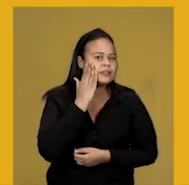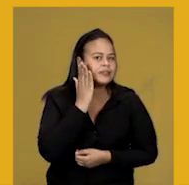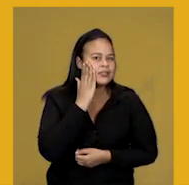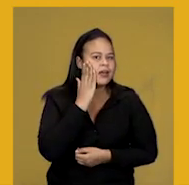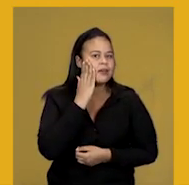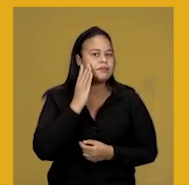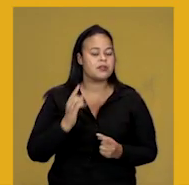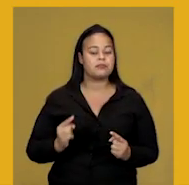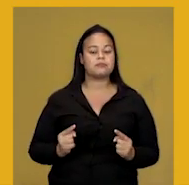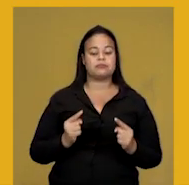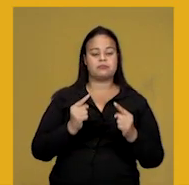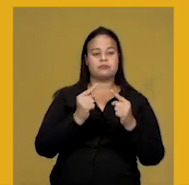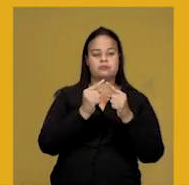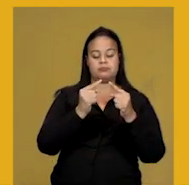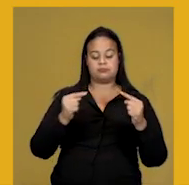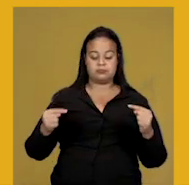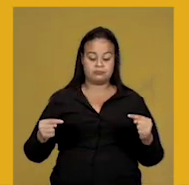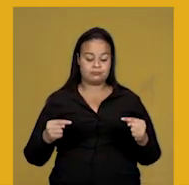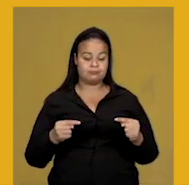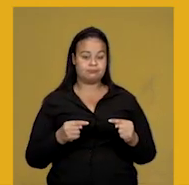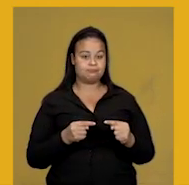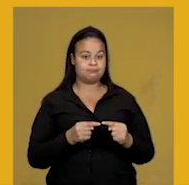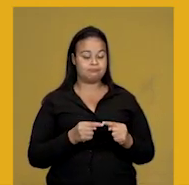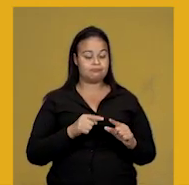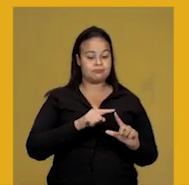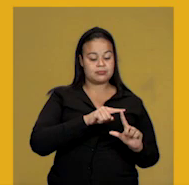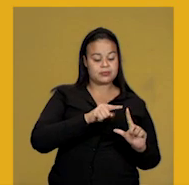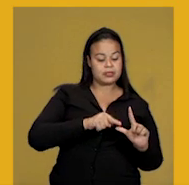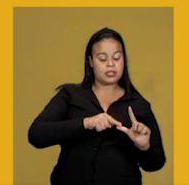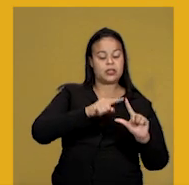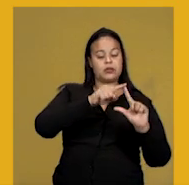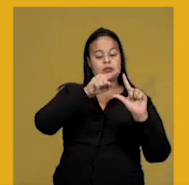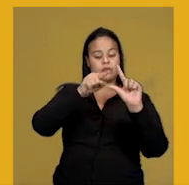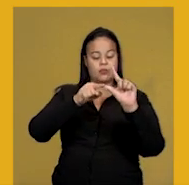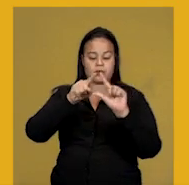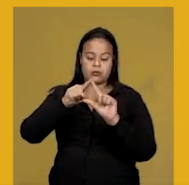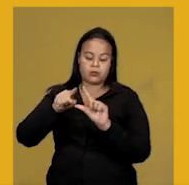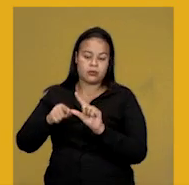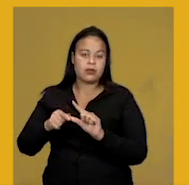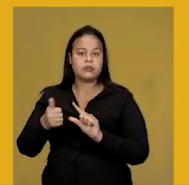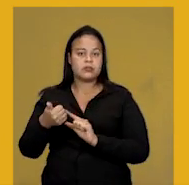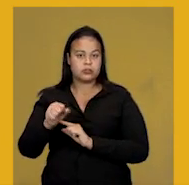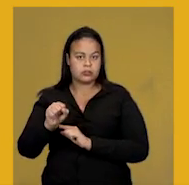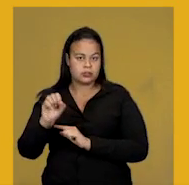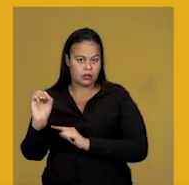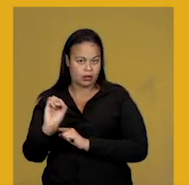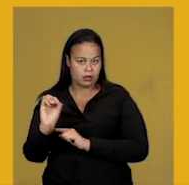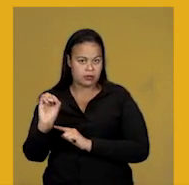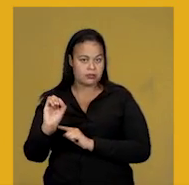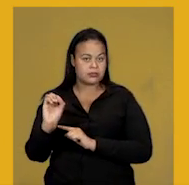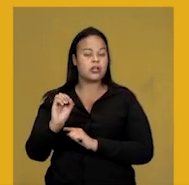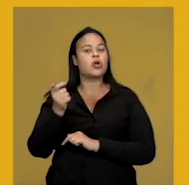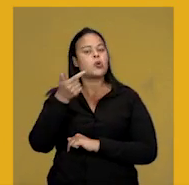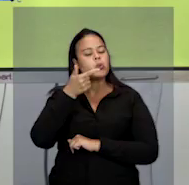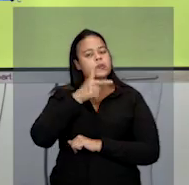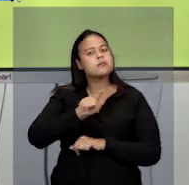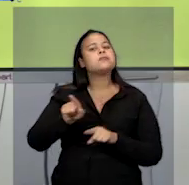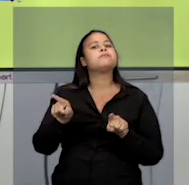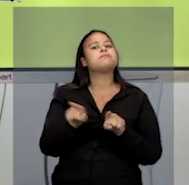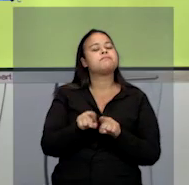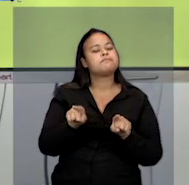triângulo retângulo, que ele tem três ângulos, que a soma deles vale 180, e que eu consigo